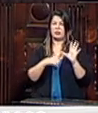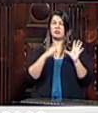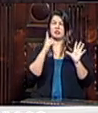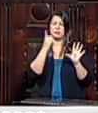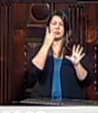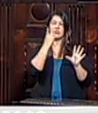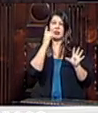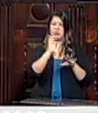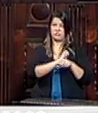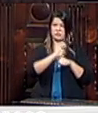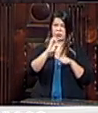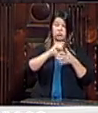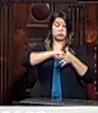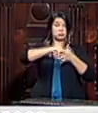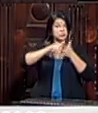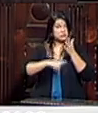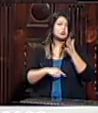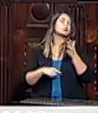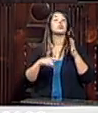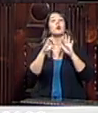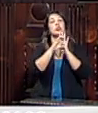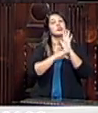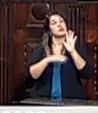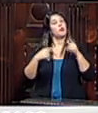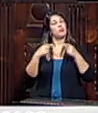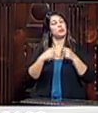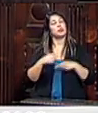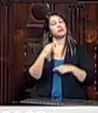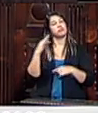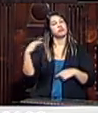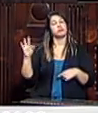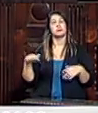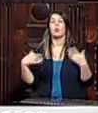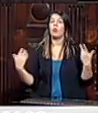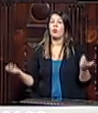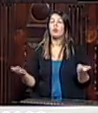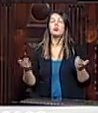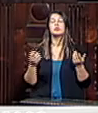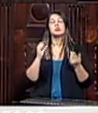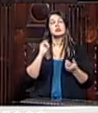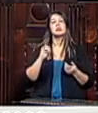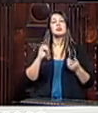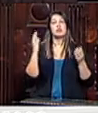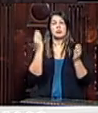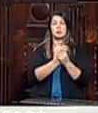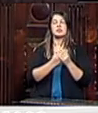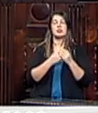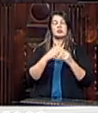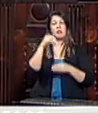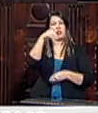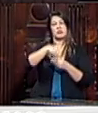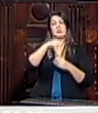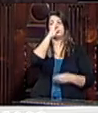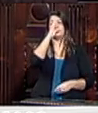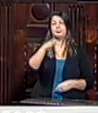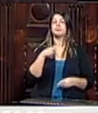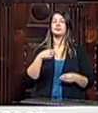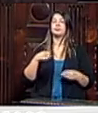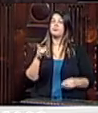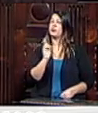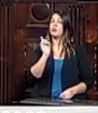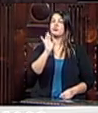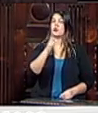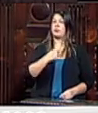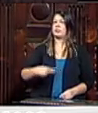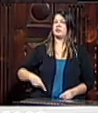estadual. Ou se cumpre a Constituição de maneira integral, ou se vai para um processo de eleições diretas, não apenas para presidente